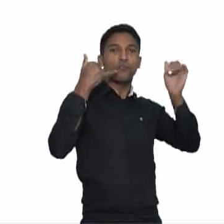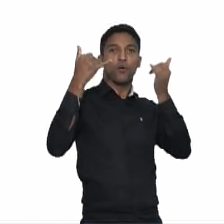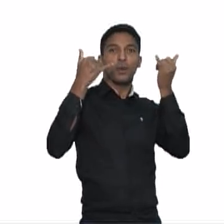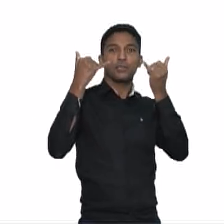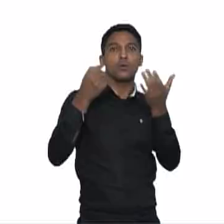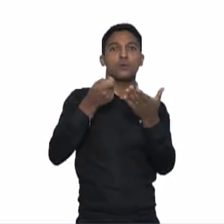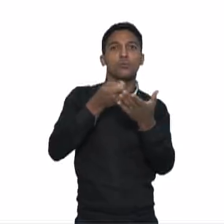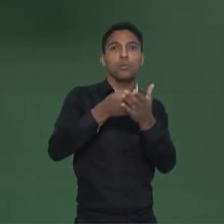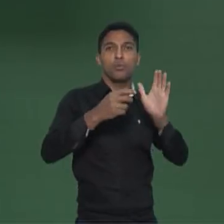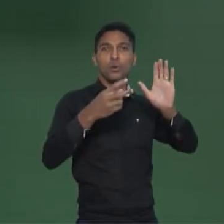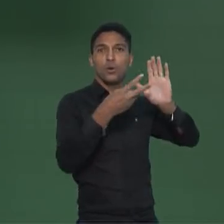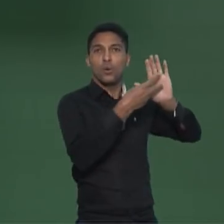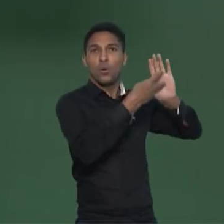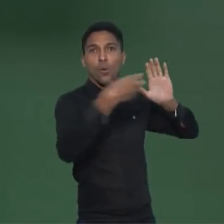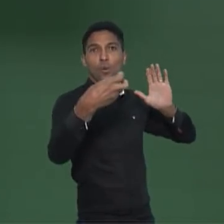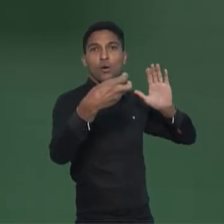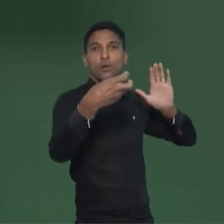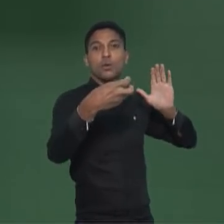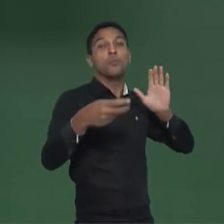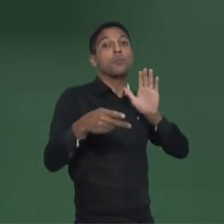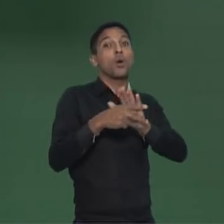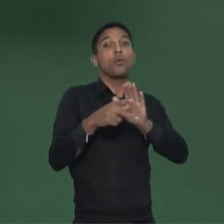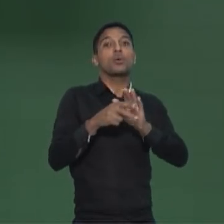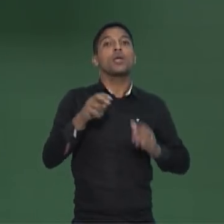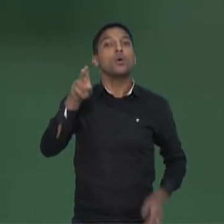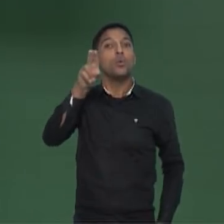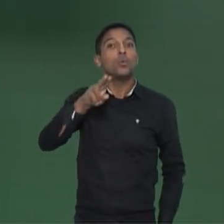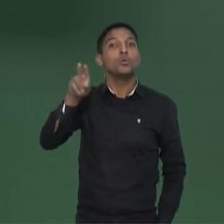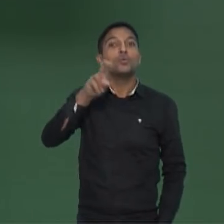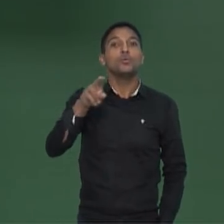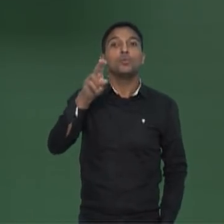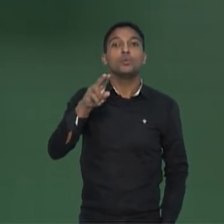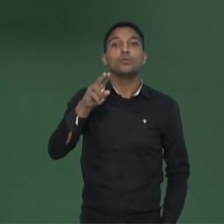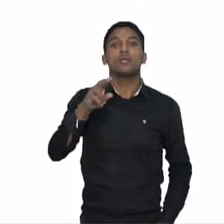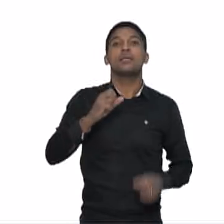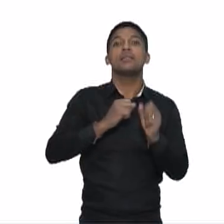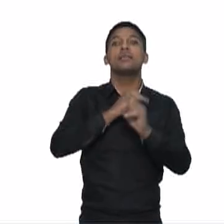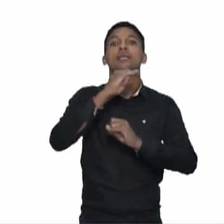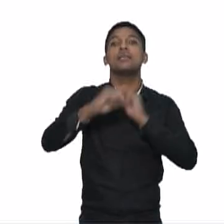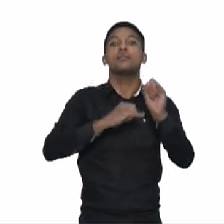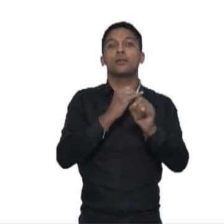é esse? Identifique o apelo no cartaz e anote no seu caderno.